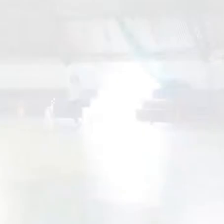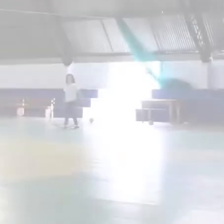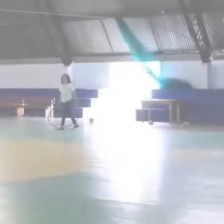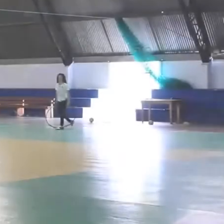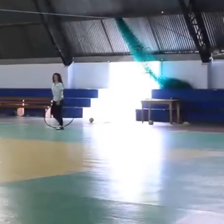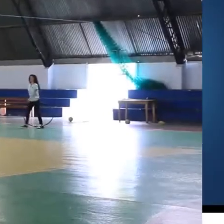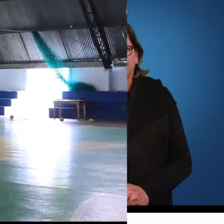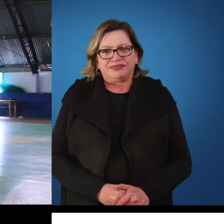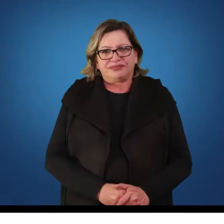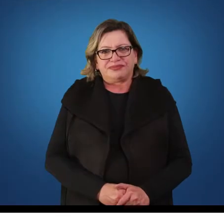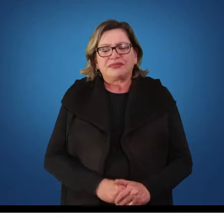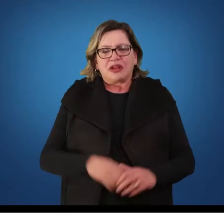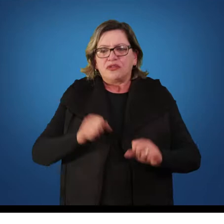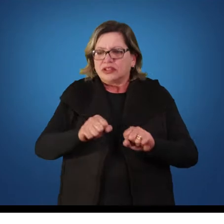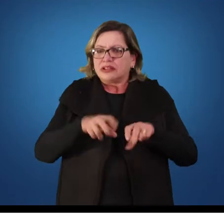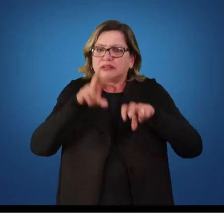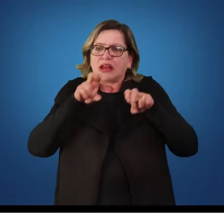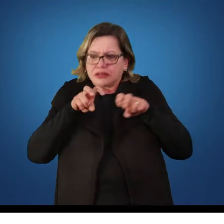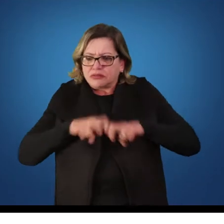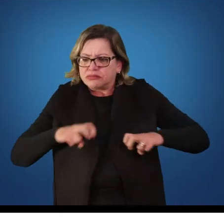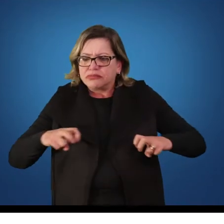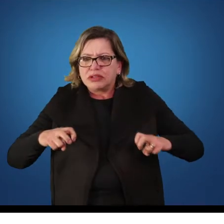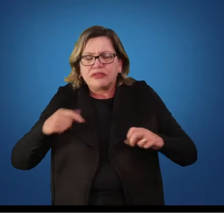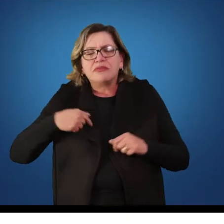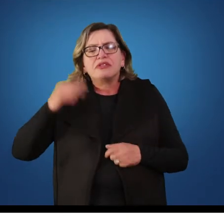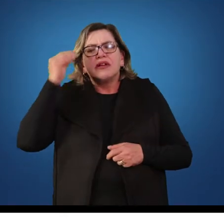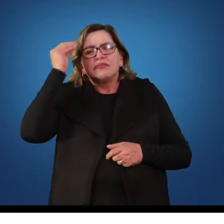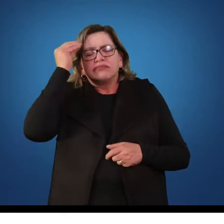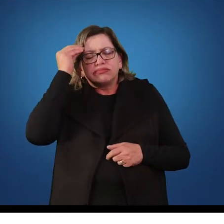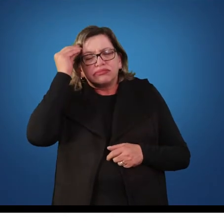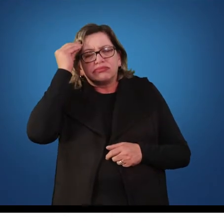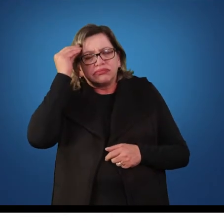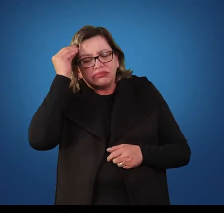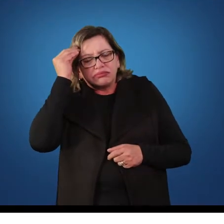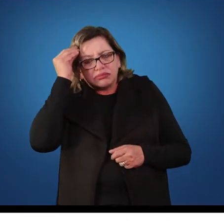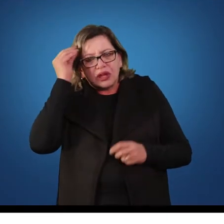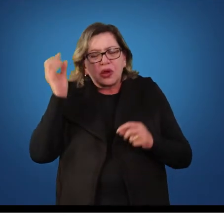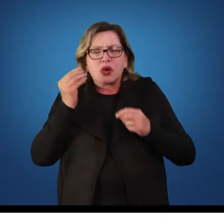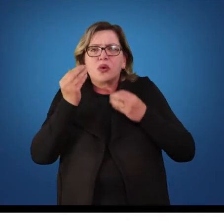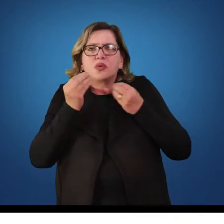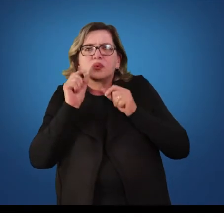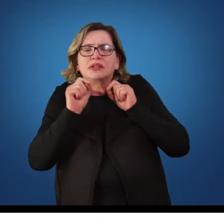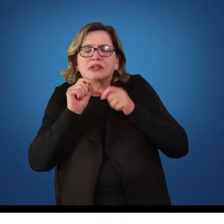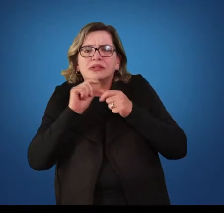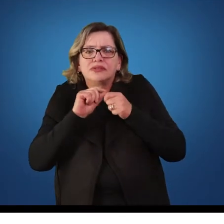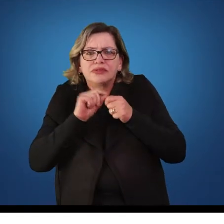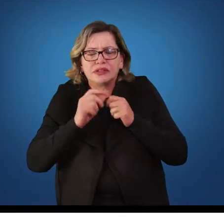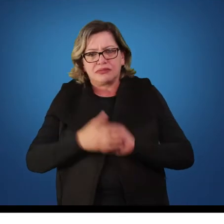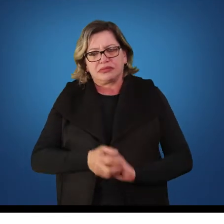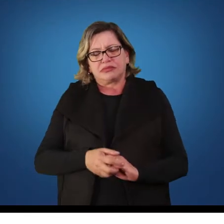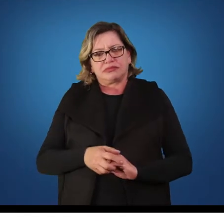vamos pode sentar senta vamos refletir sobre nossas ações